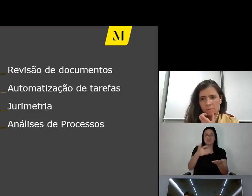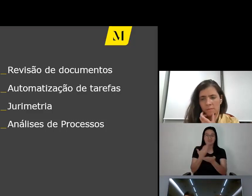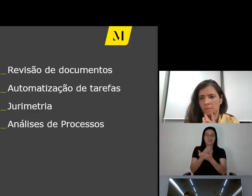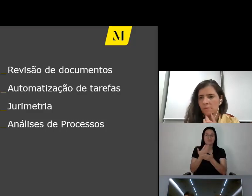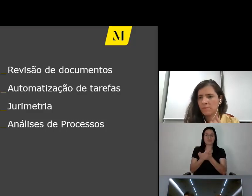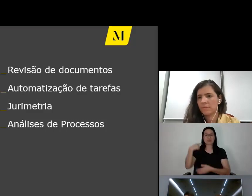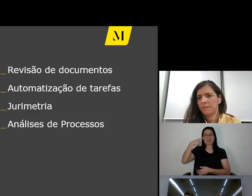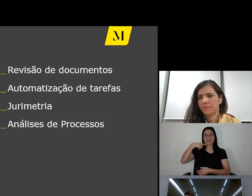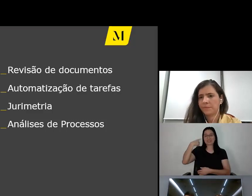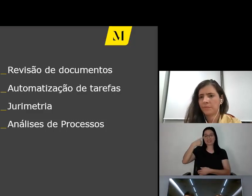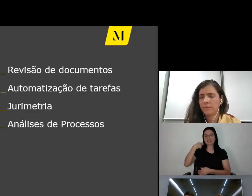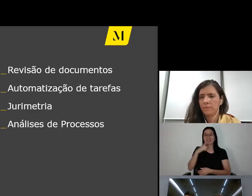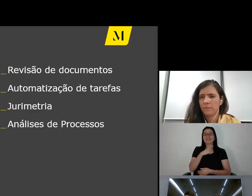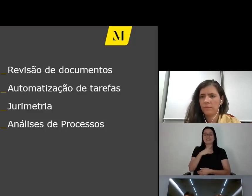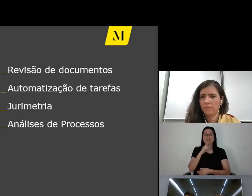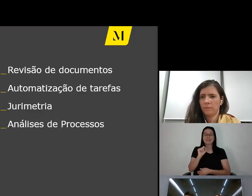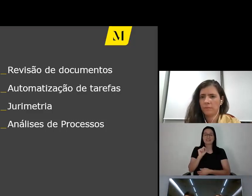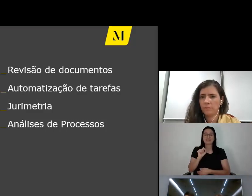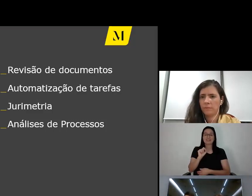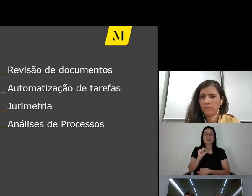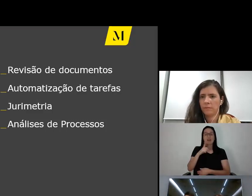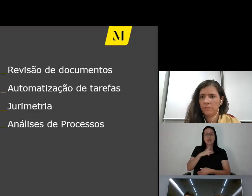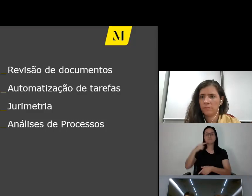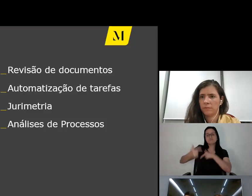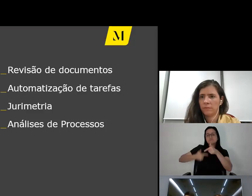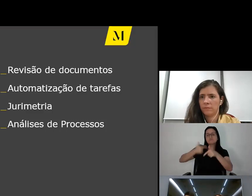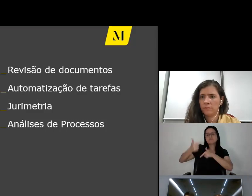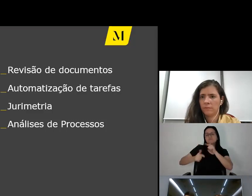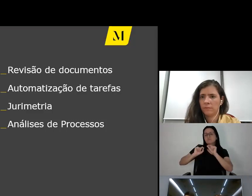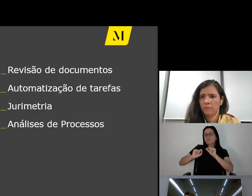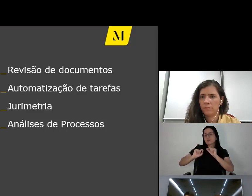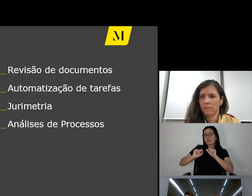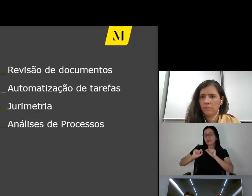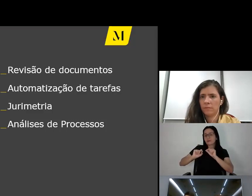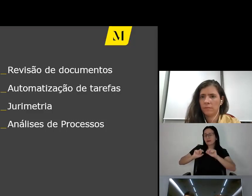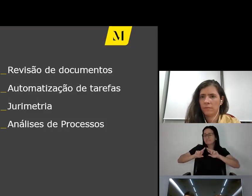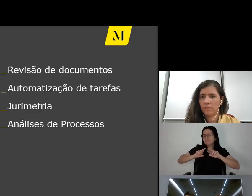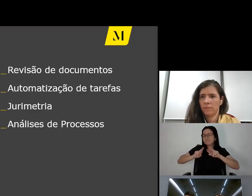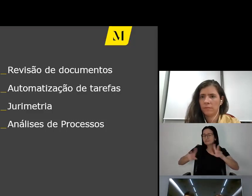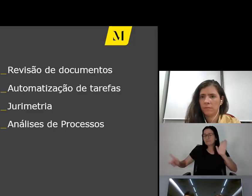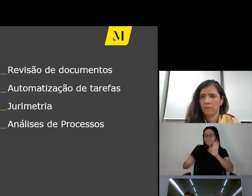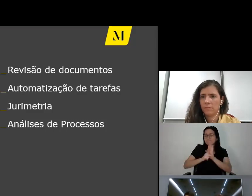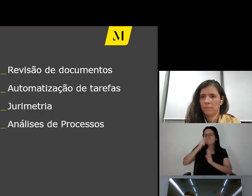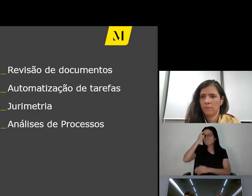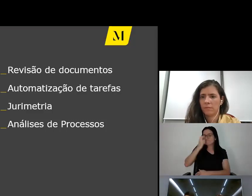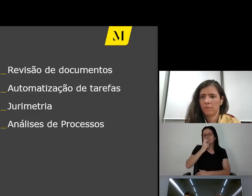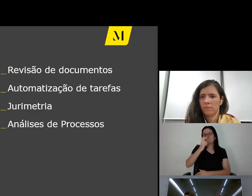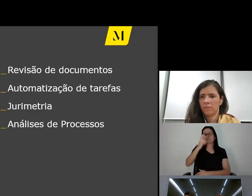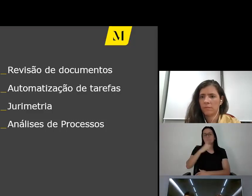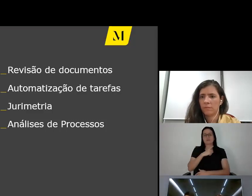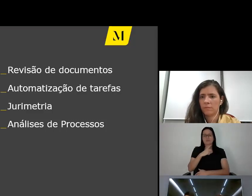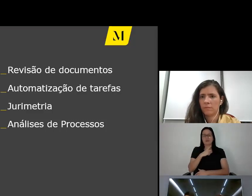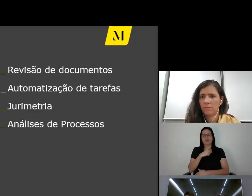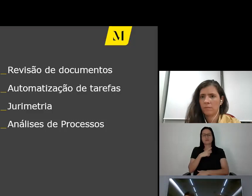no escritório, ele desempenha tarefas que têm um cunho muito mais intelectual, porque essas tarefas mecânicas,